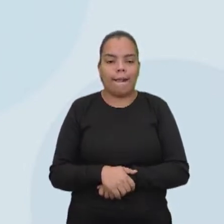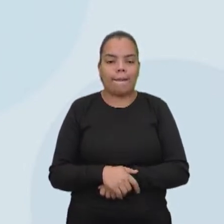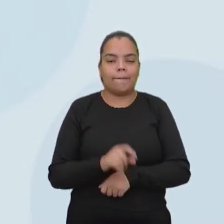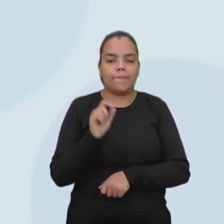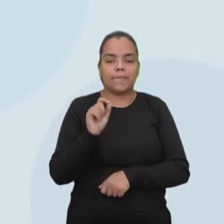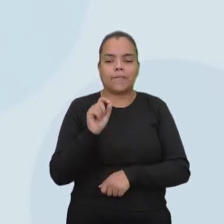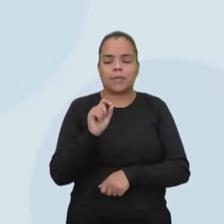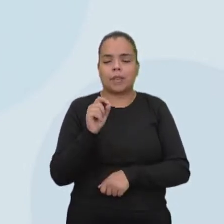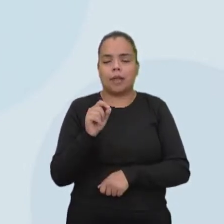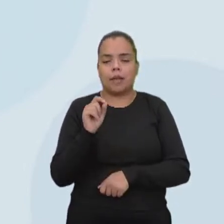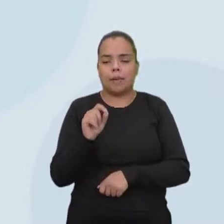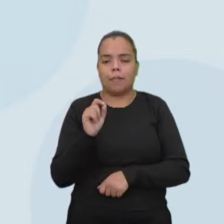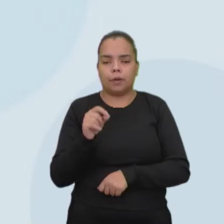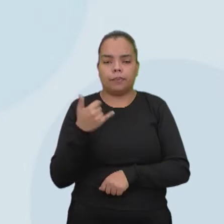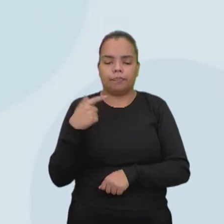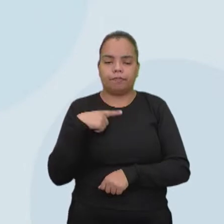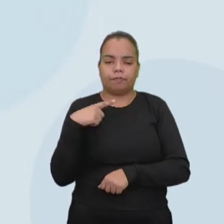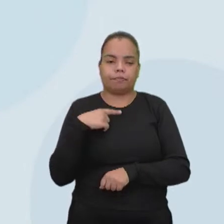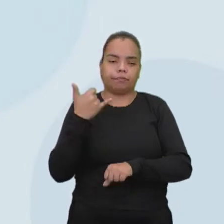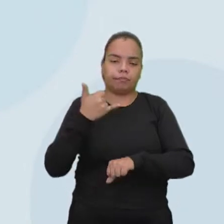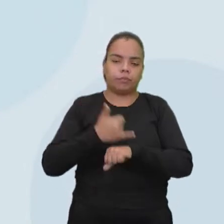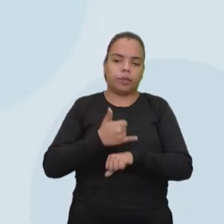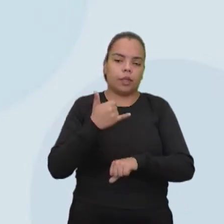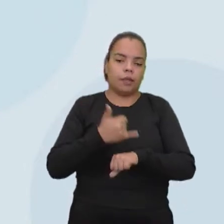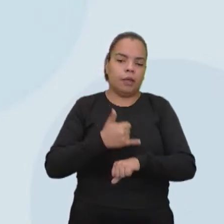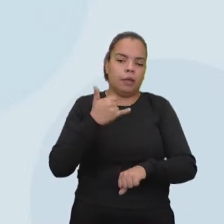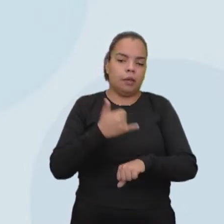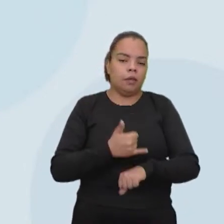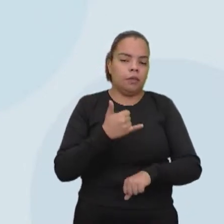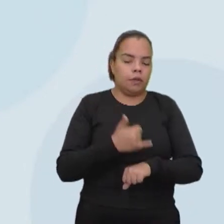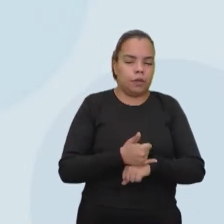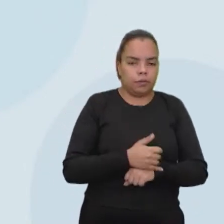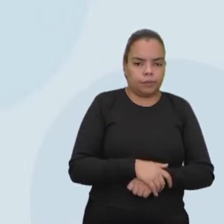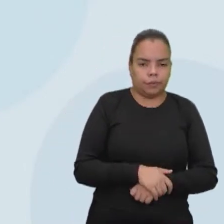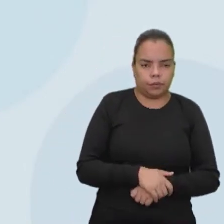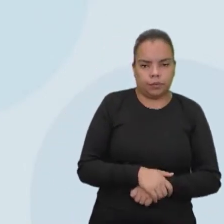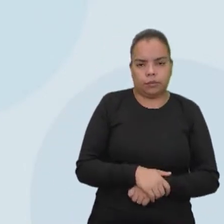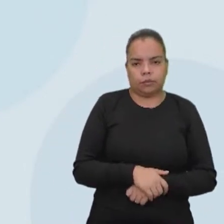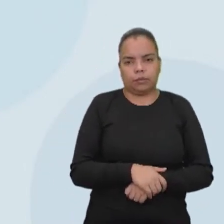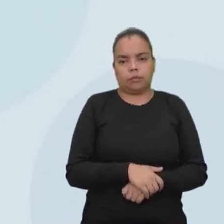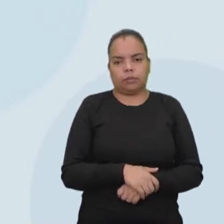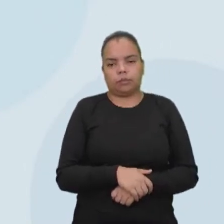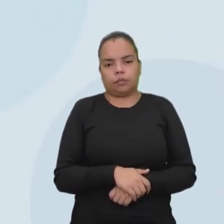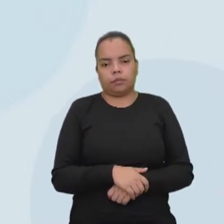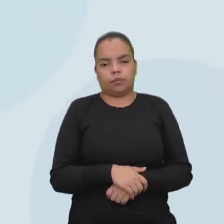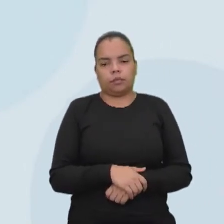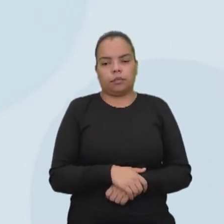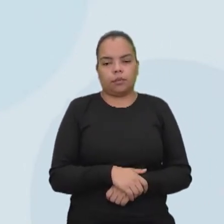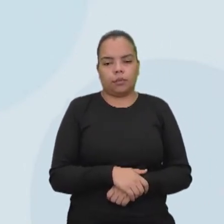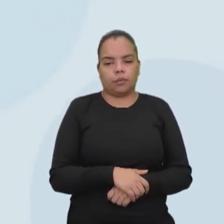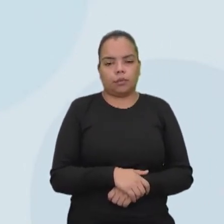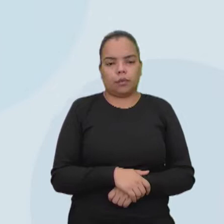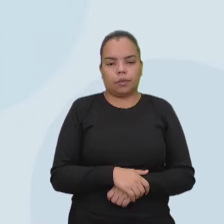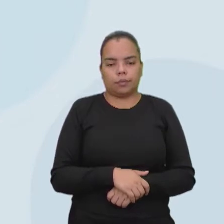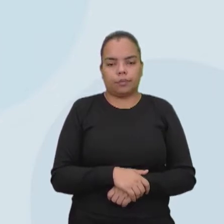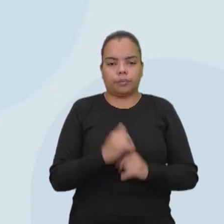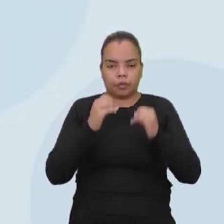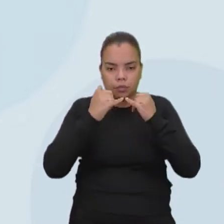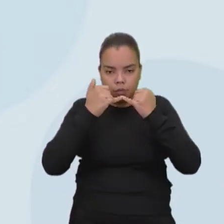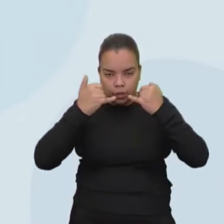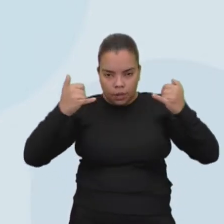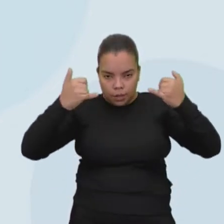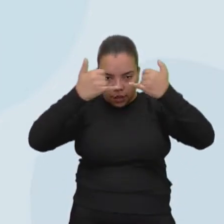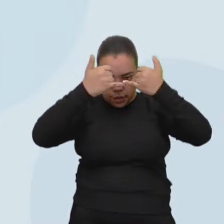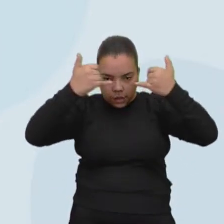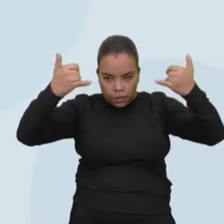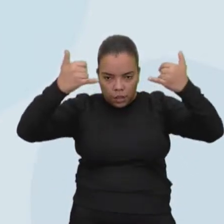de ferro, o que determina também a existência de formações com diferentes resistências à erosão. E a gente vê essas linhas aí